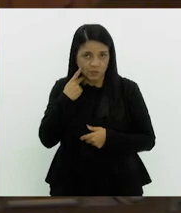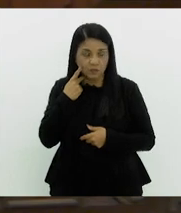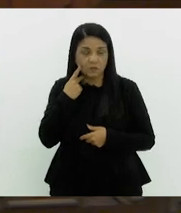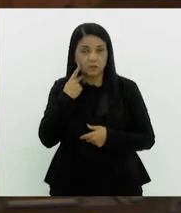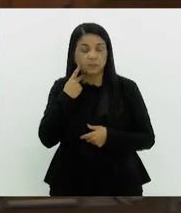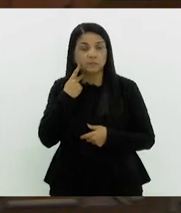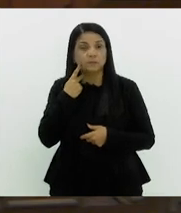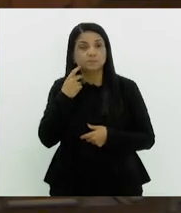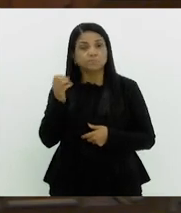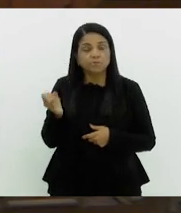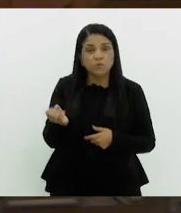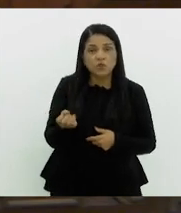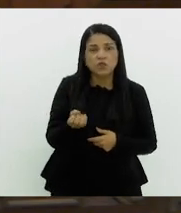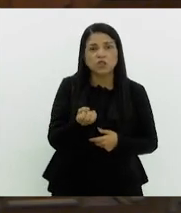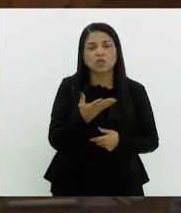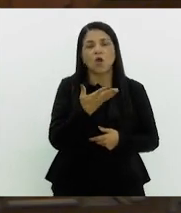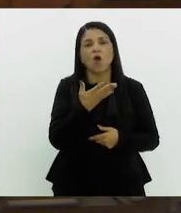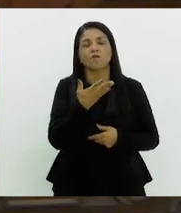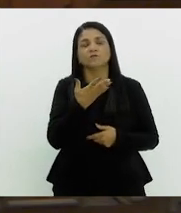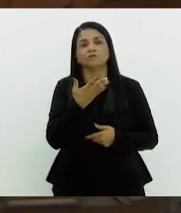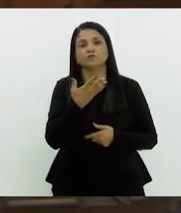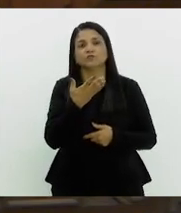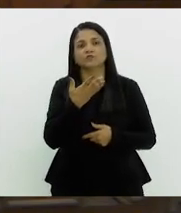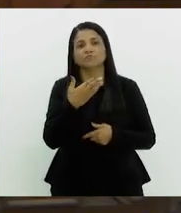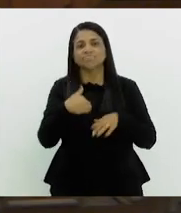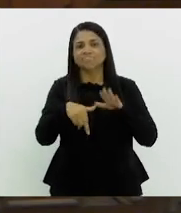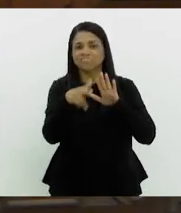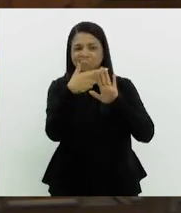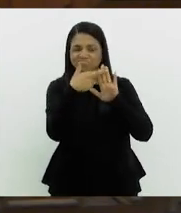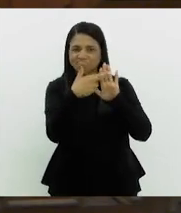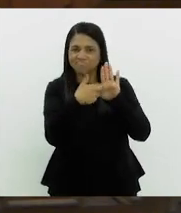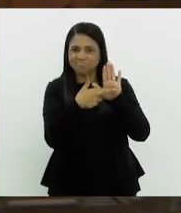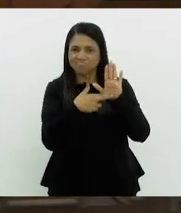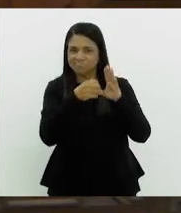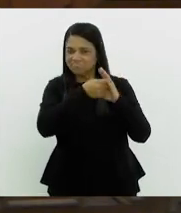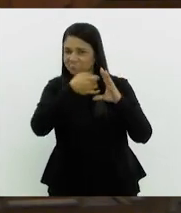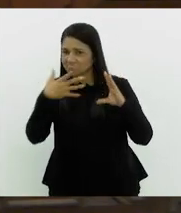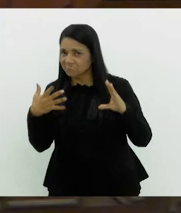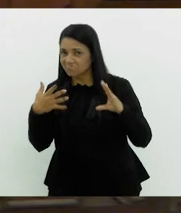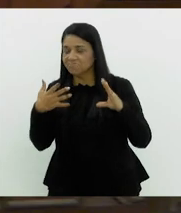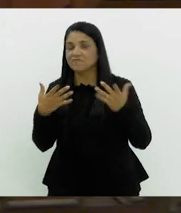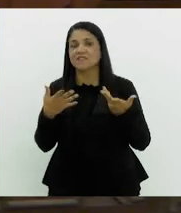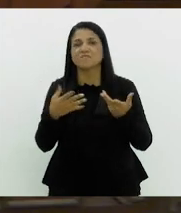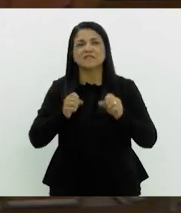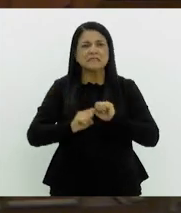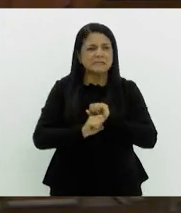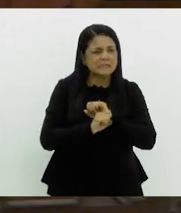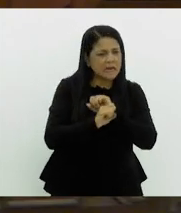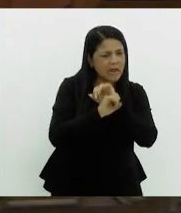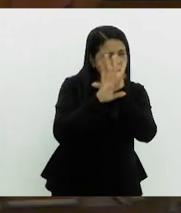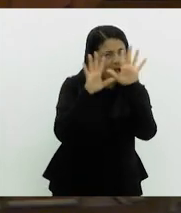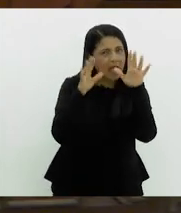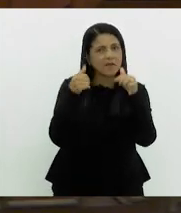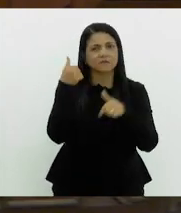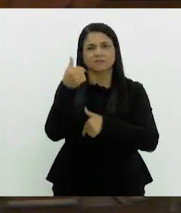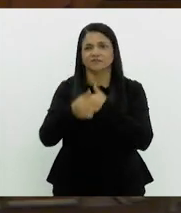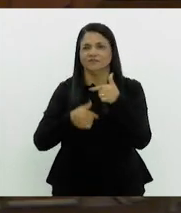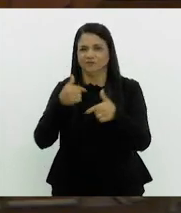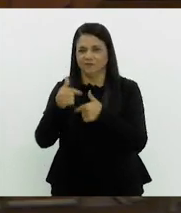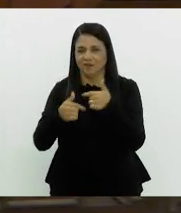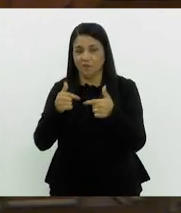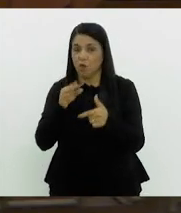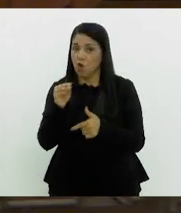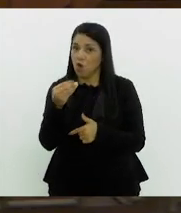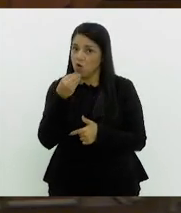estabelecer novos padrões ou novos critérios para deixar as coisas um pouco mais claras na sua atividade. É óbvio que o